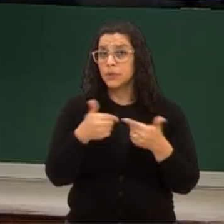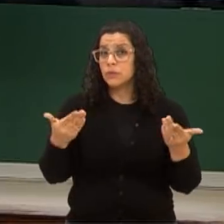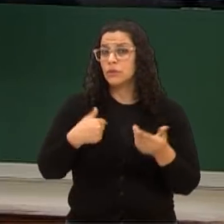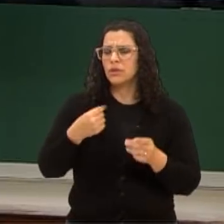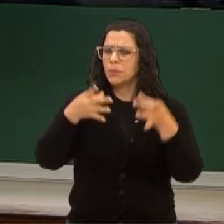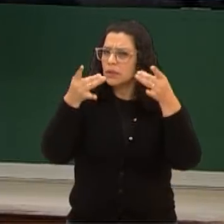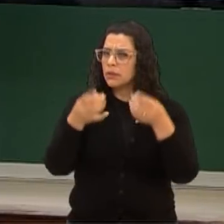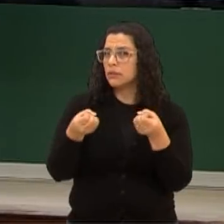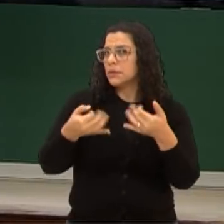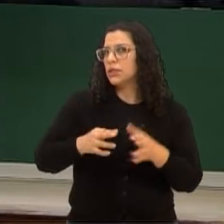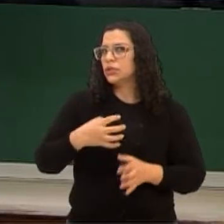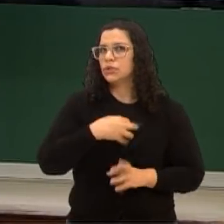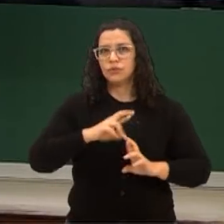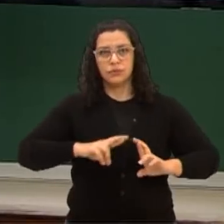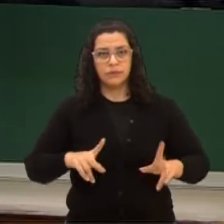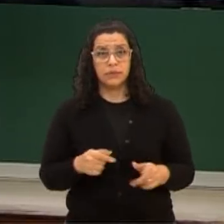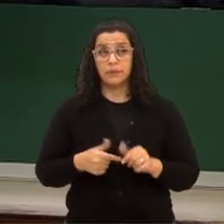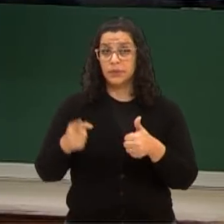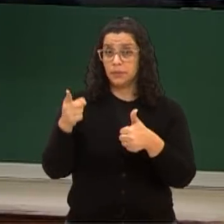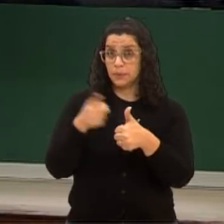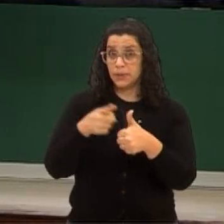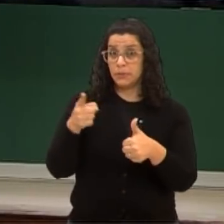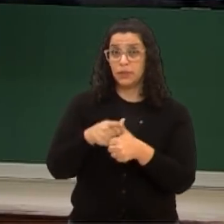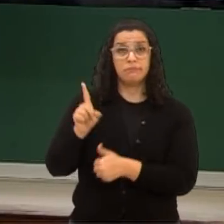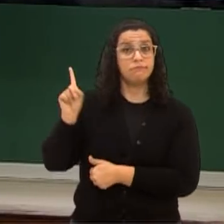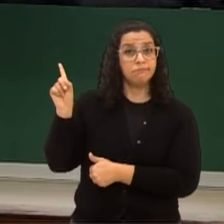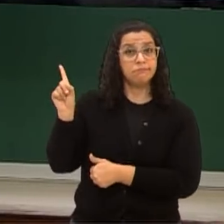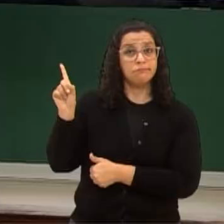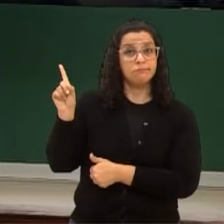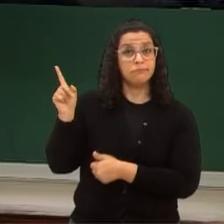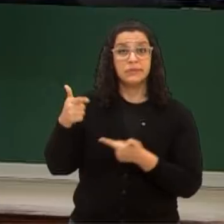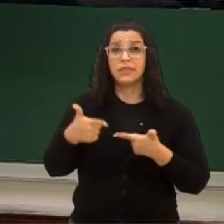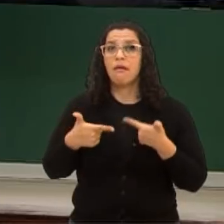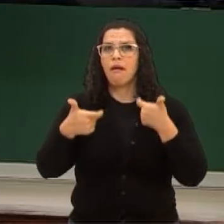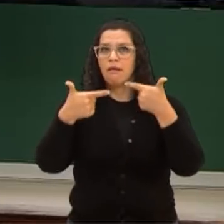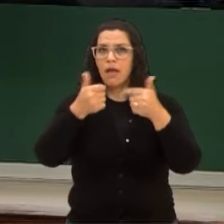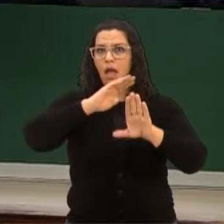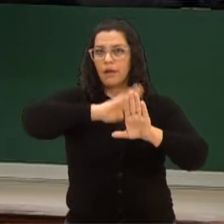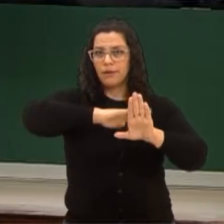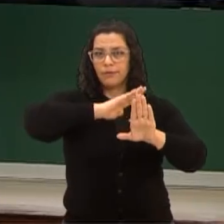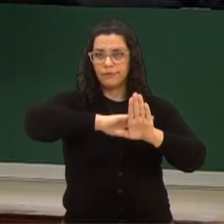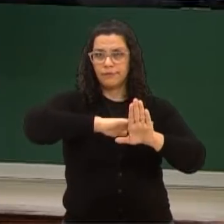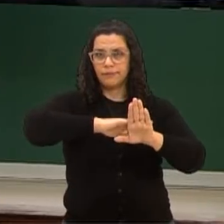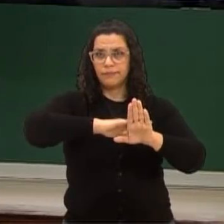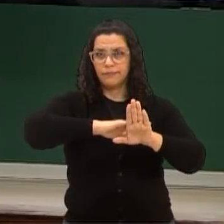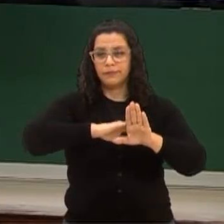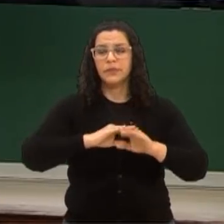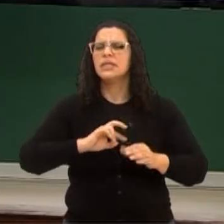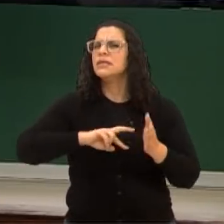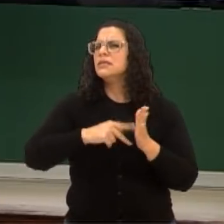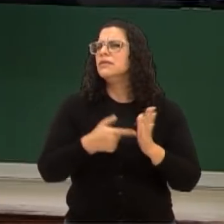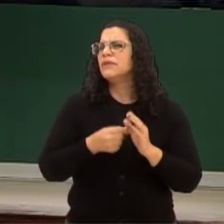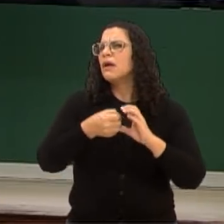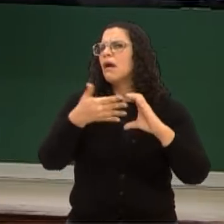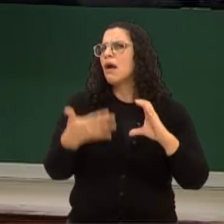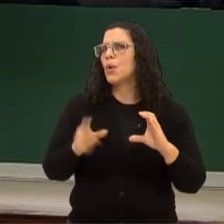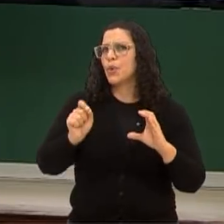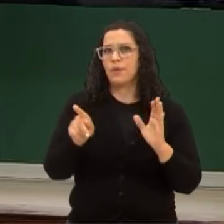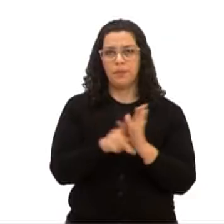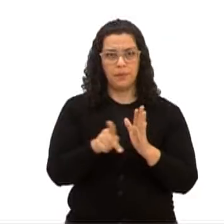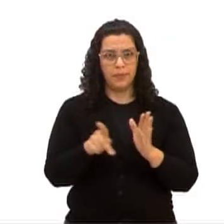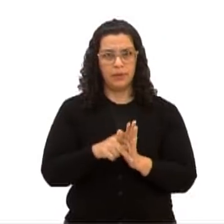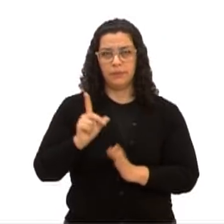forma. Muito bem, primeiro em relação à Guerra Fria. O que se caracterizou nesse